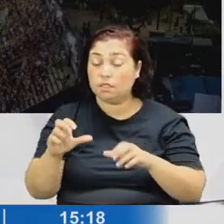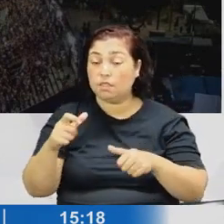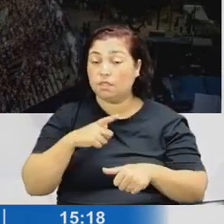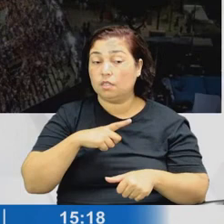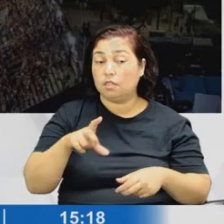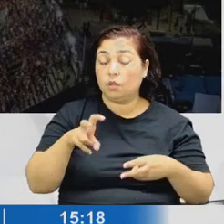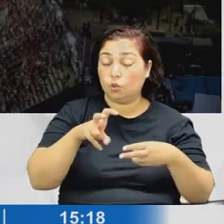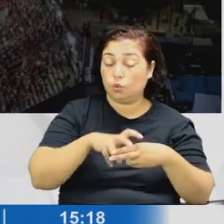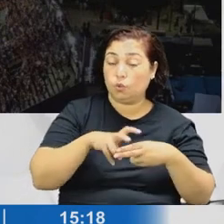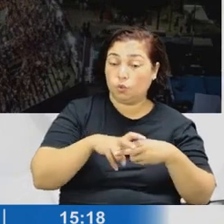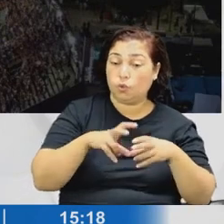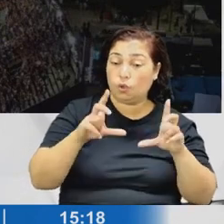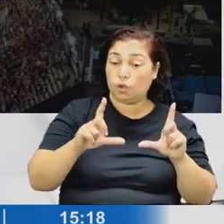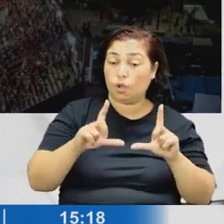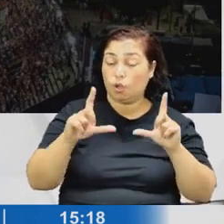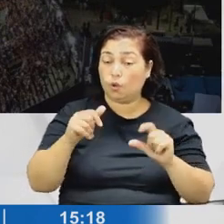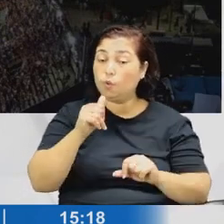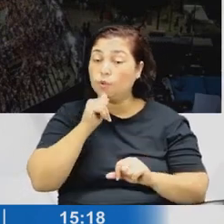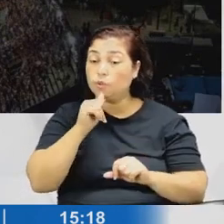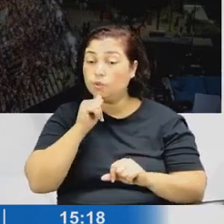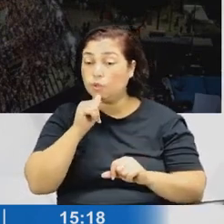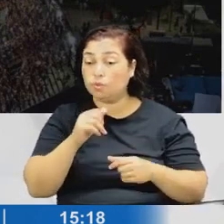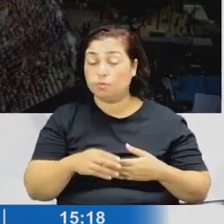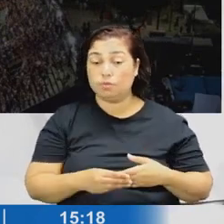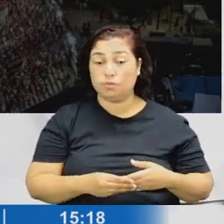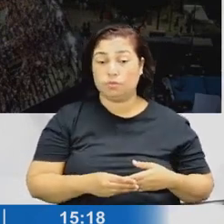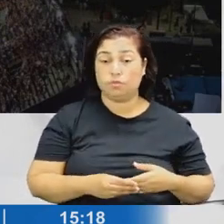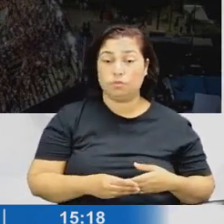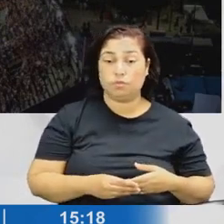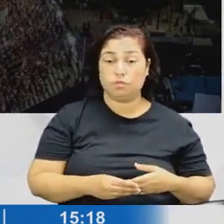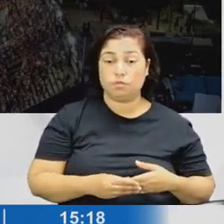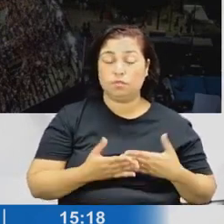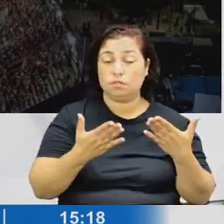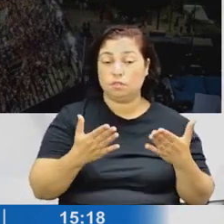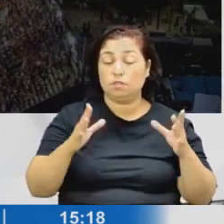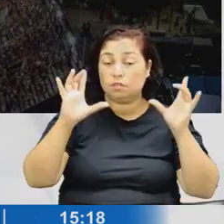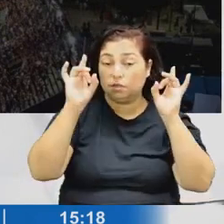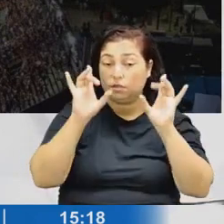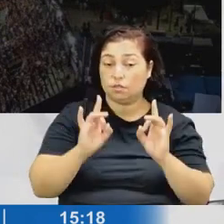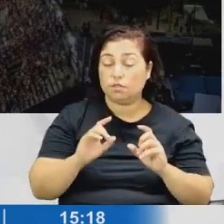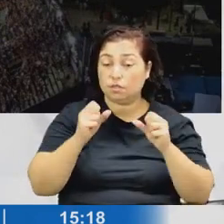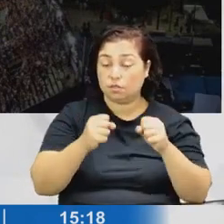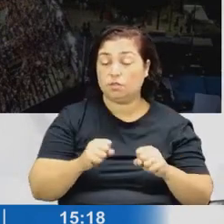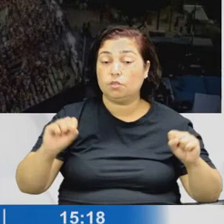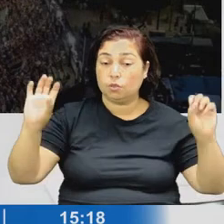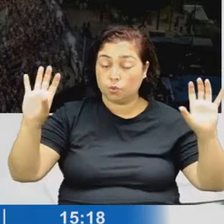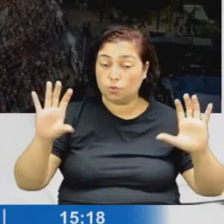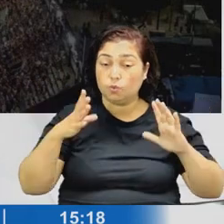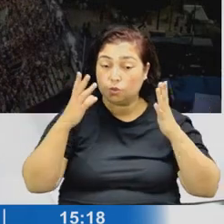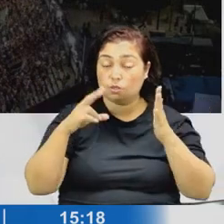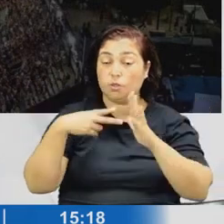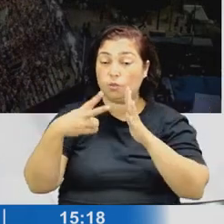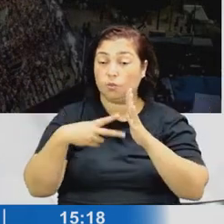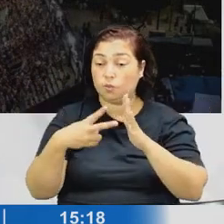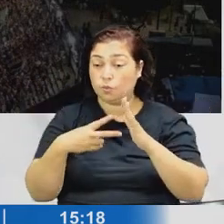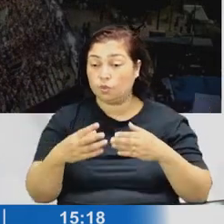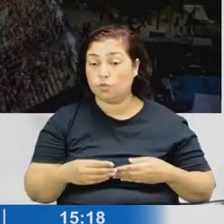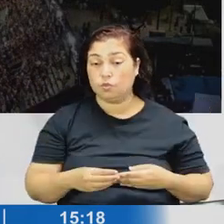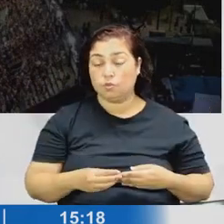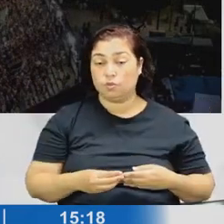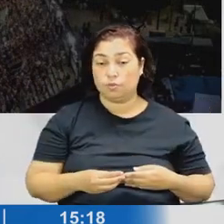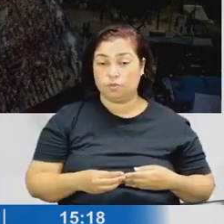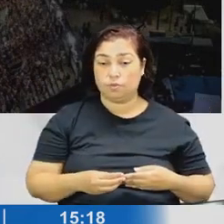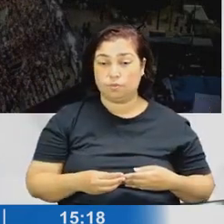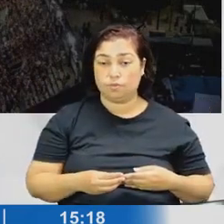carnegórico e suas alas Carla Agora que faz carne agora com conteúdo principal pode ser um evento pode ser um vídeo e a exalas